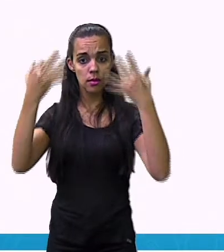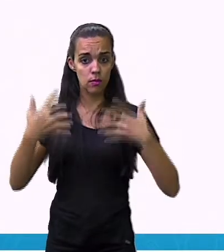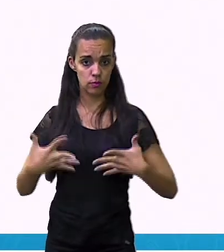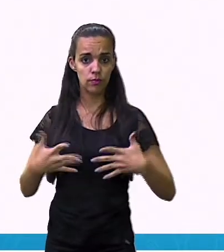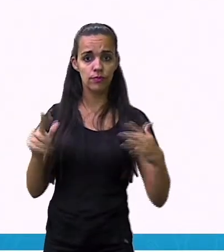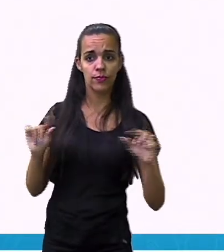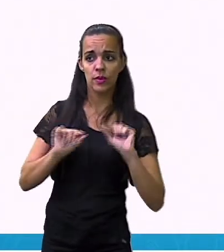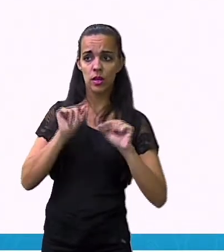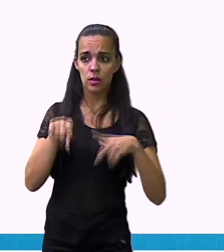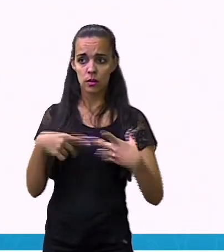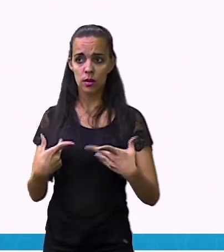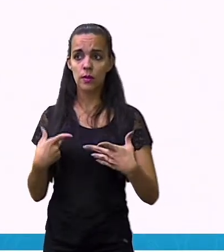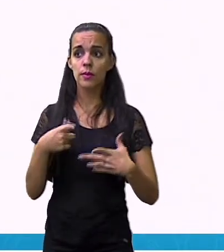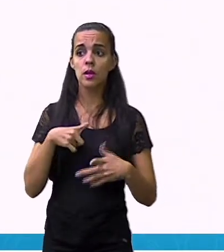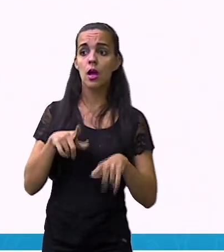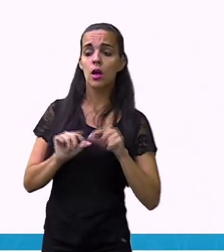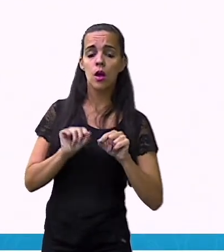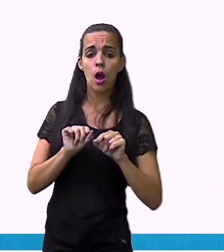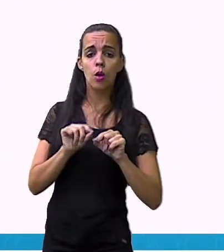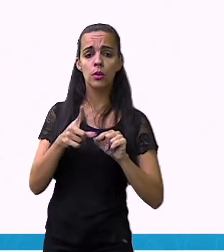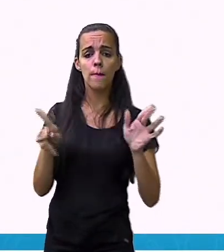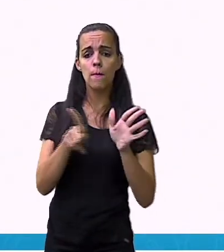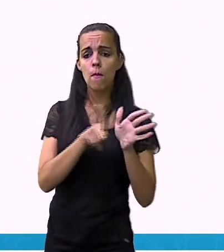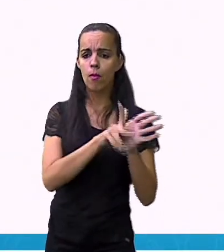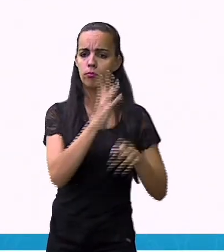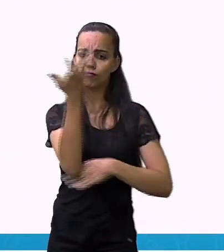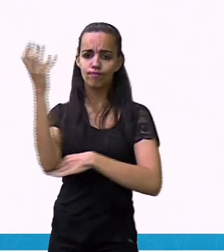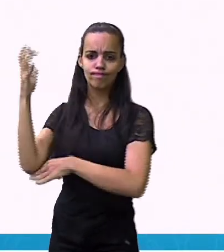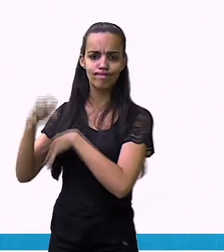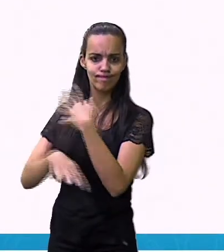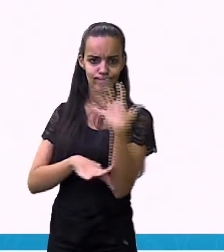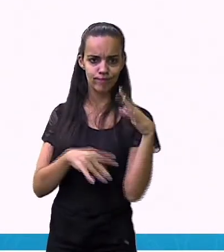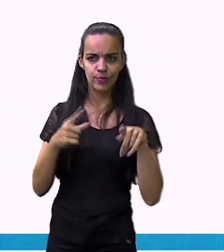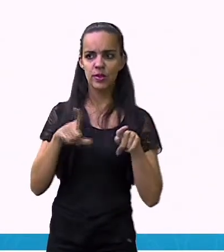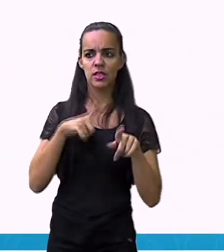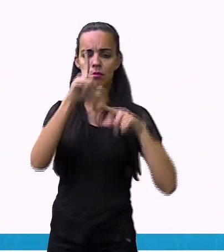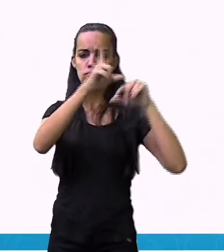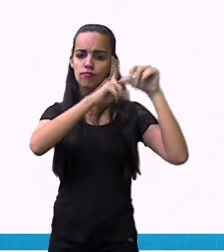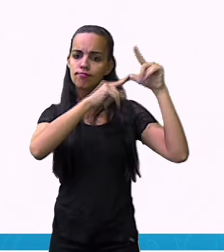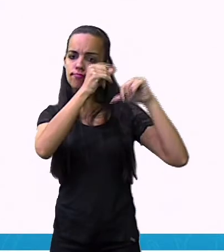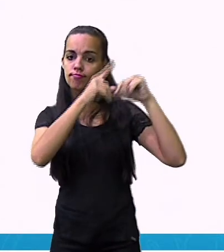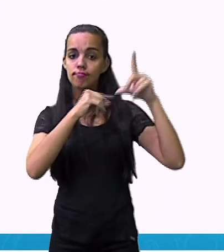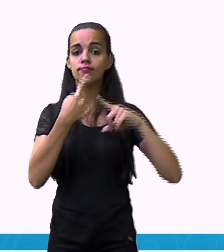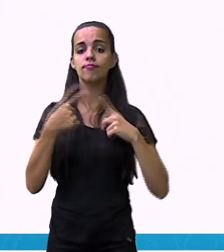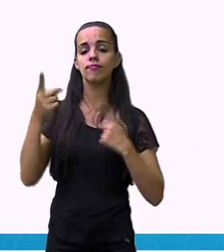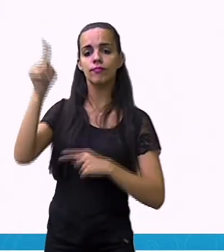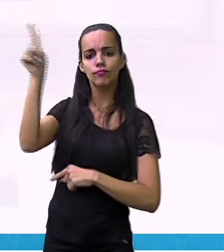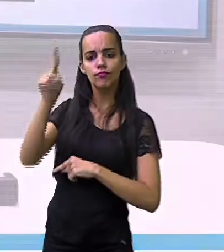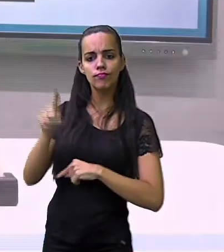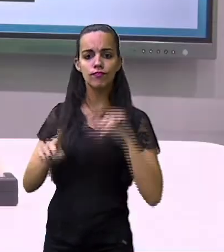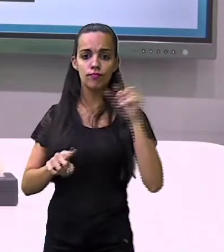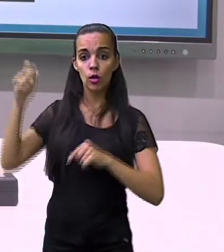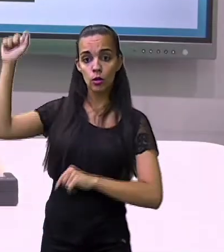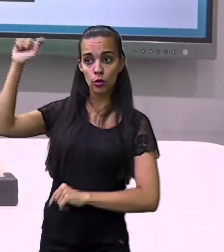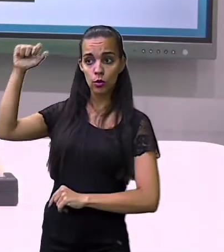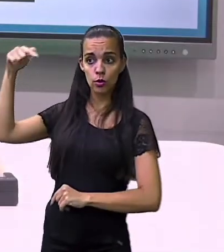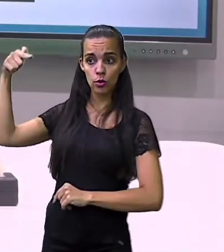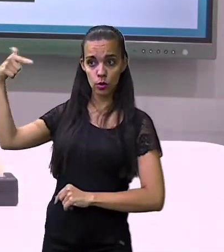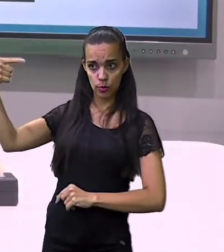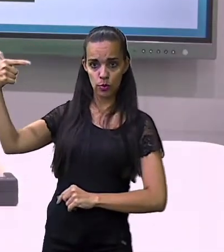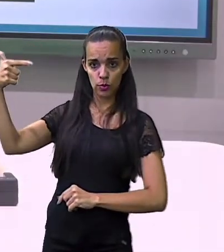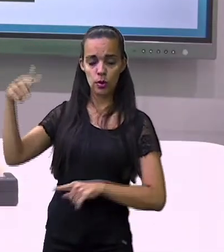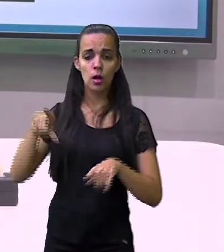natural é aquela que é produzida pela natureza. Temos aí as estrelas, né, como o Sol e as demais, e temos também